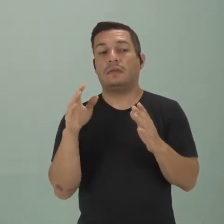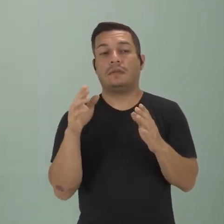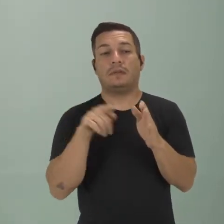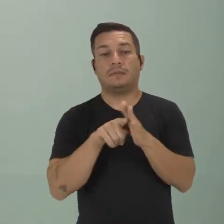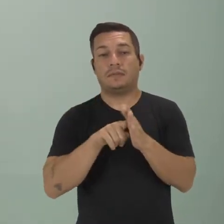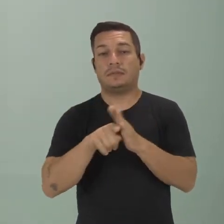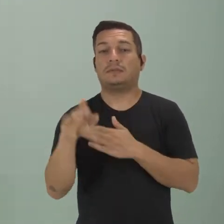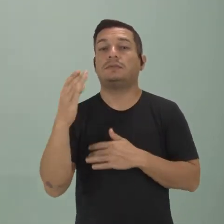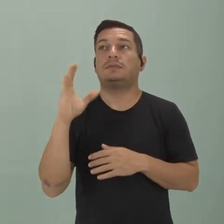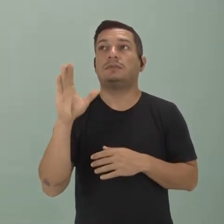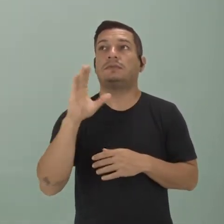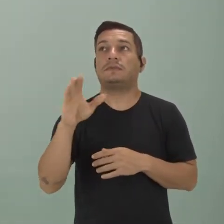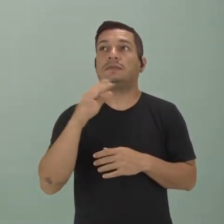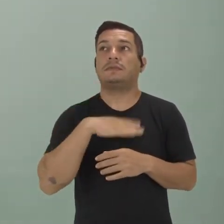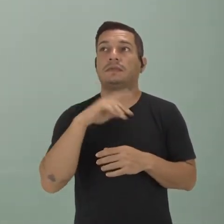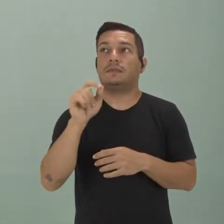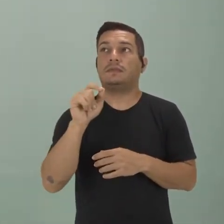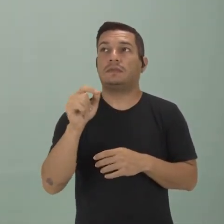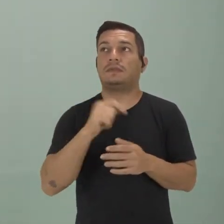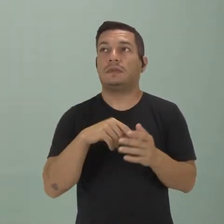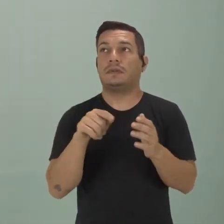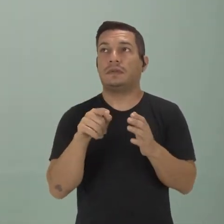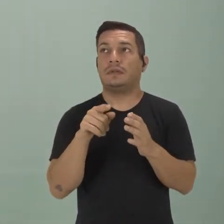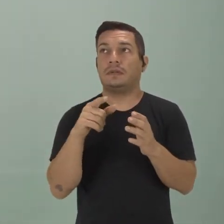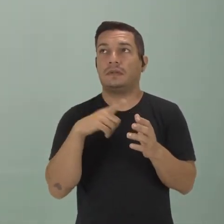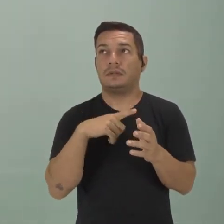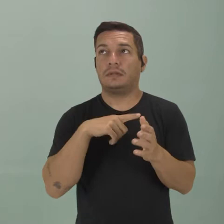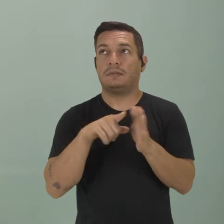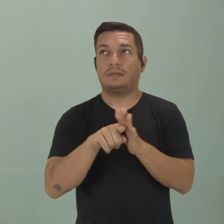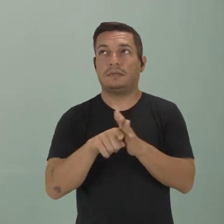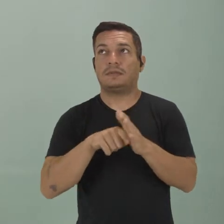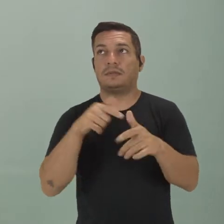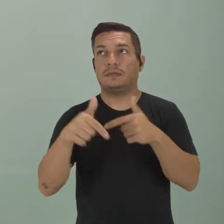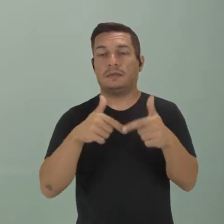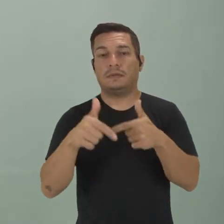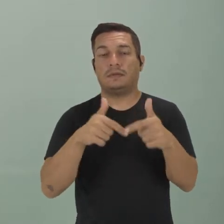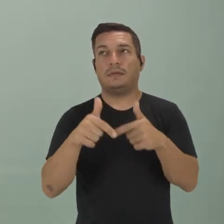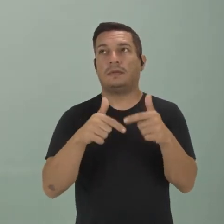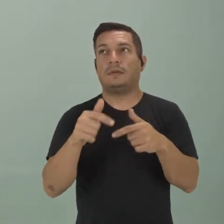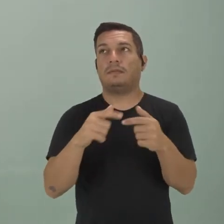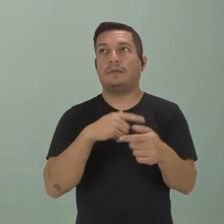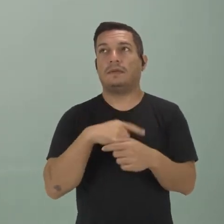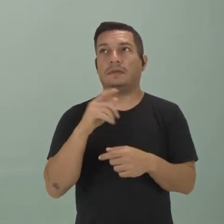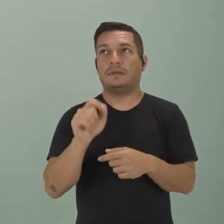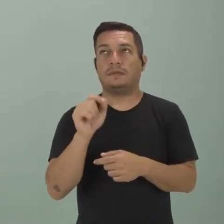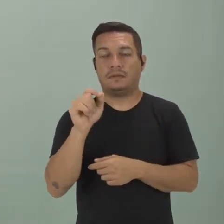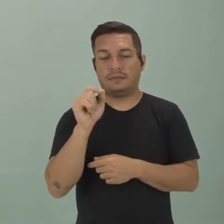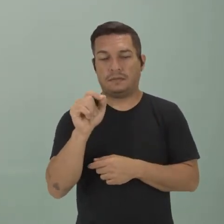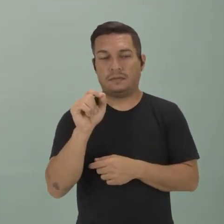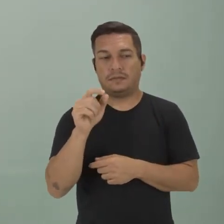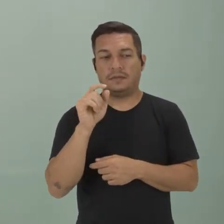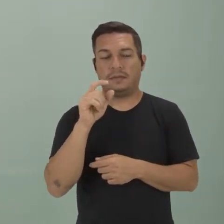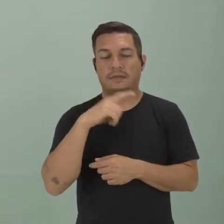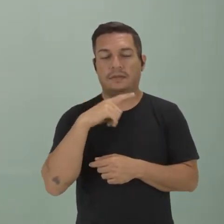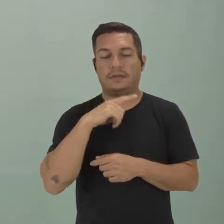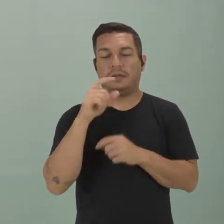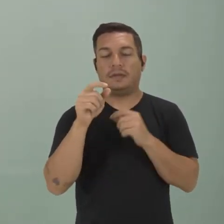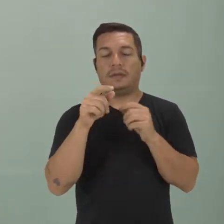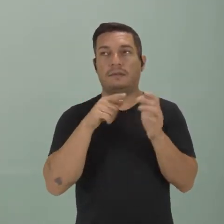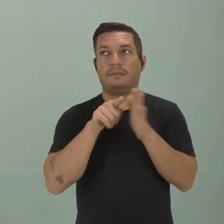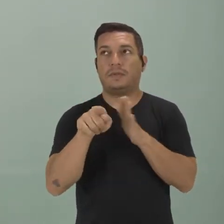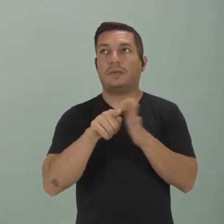método científico que os cientistas pesquisam, trabalham, levantam